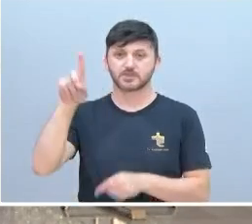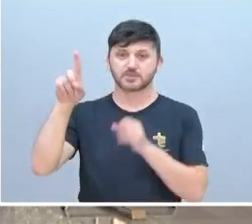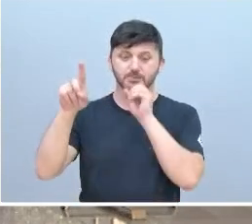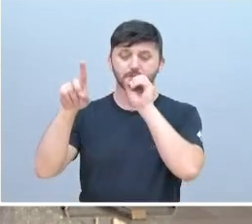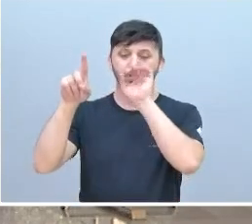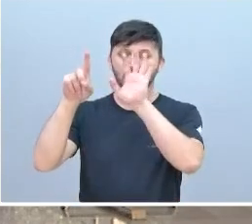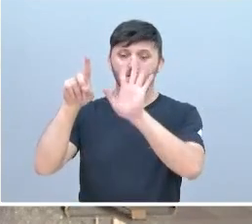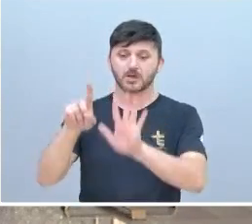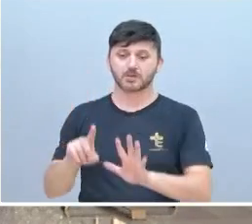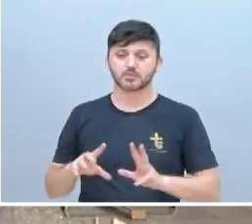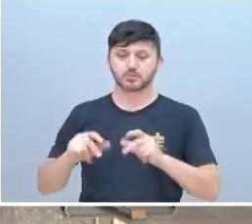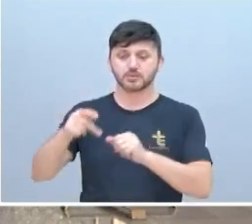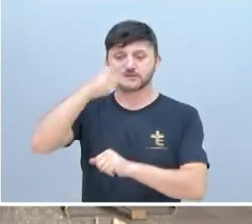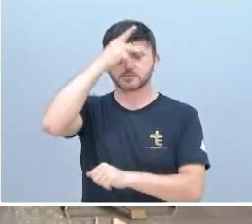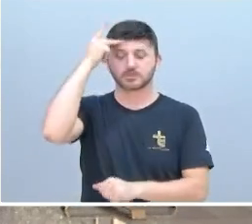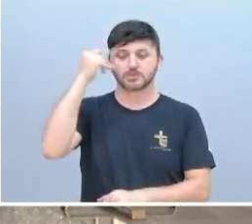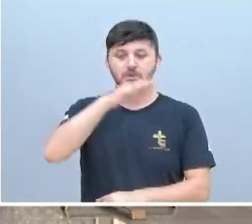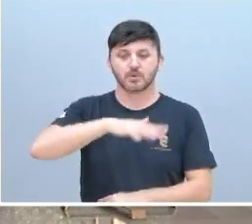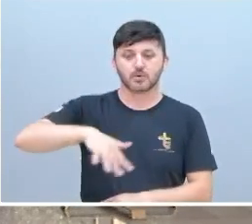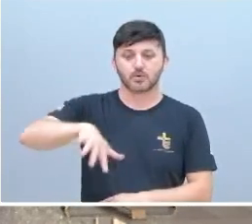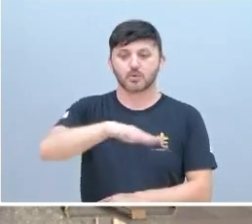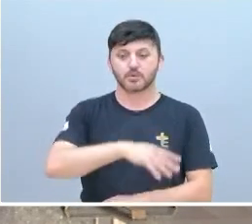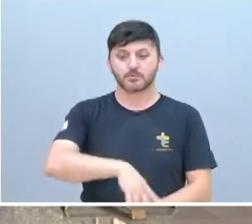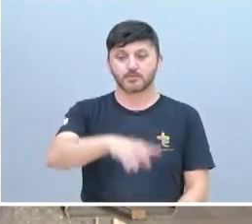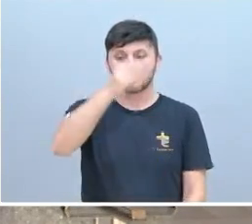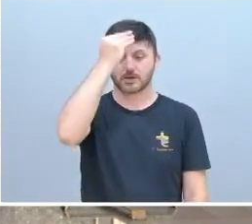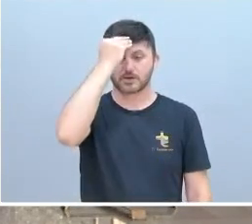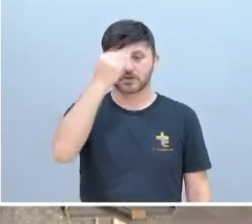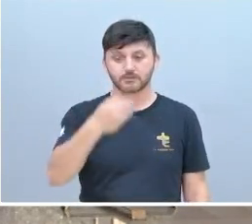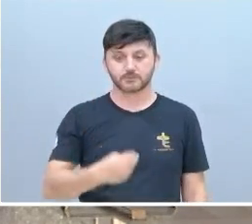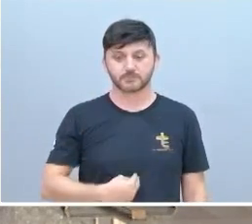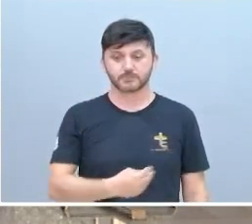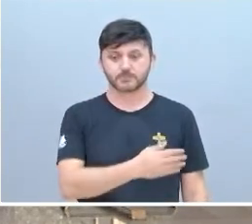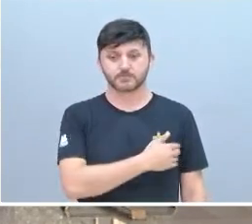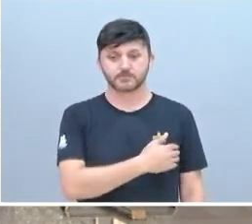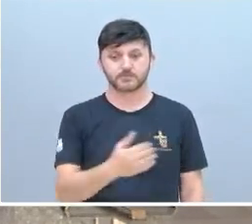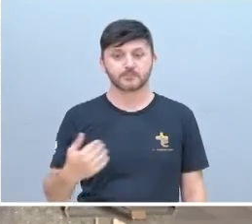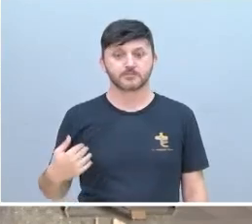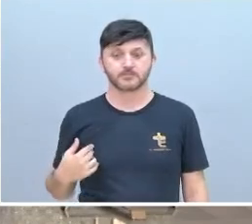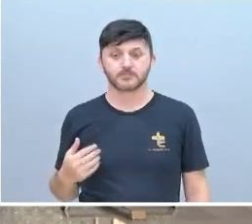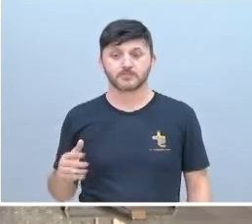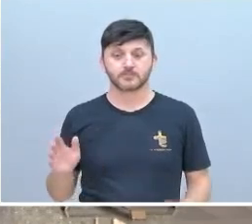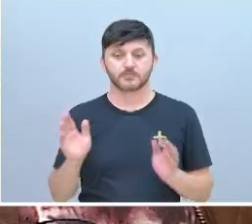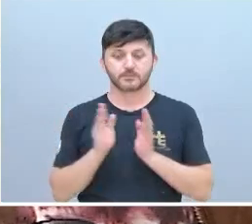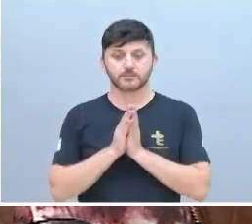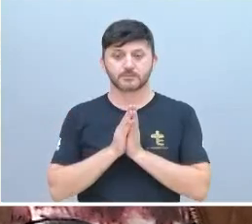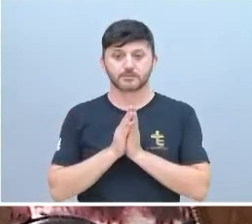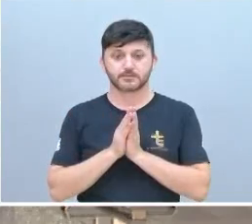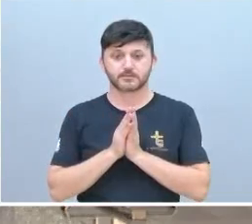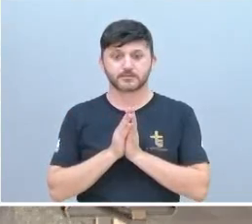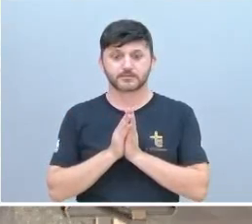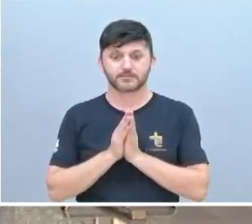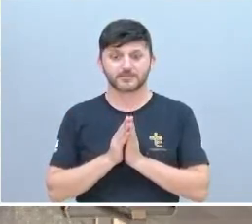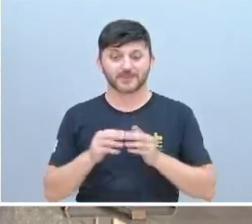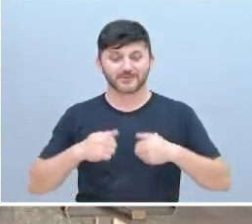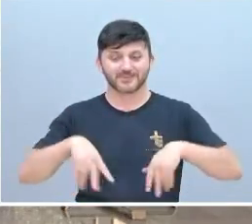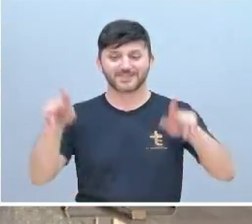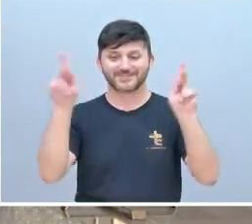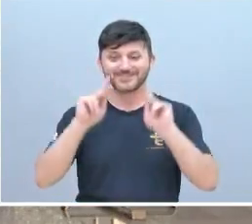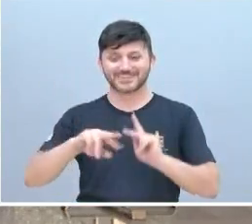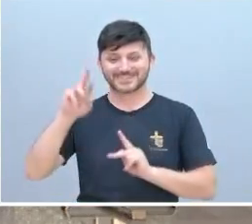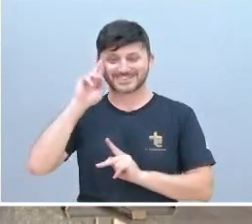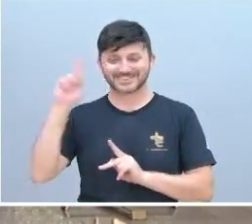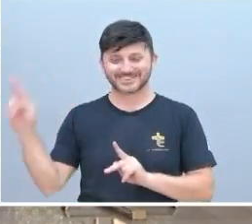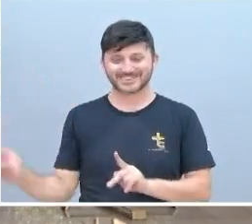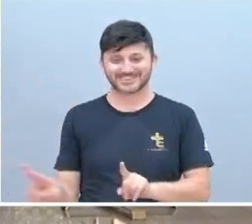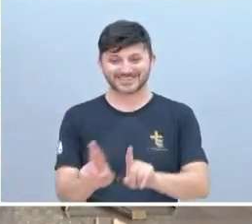recaia sobre todos nos méritos das Santas Chagas. Pai, Filho, Espírito Santo. Amém. Amém. Vão em paz, que Cristo